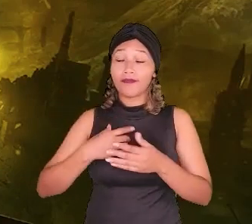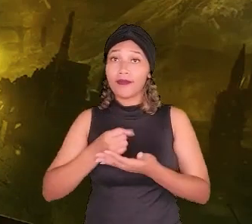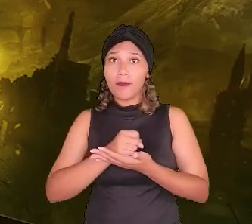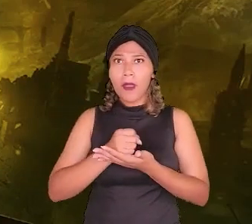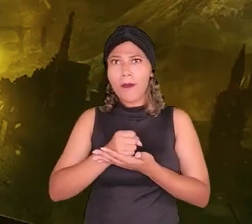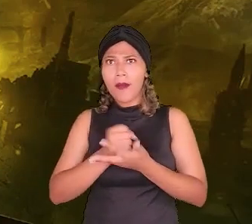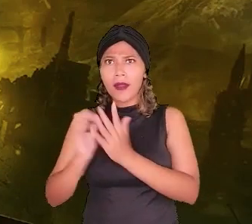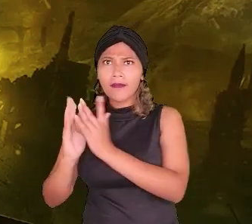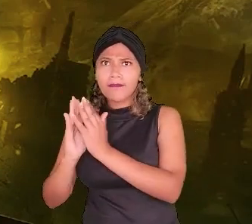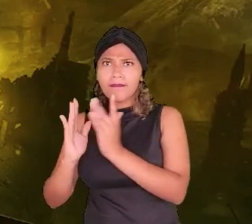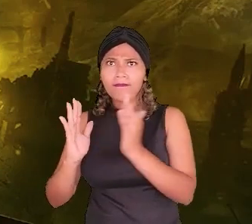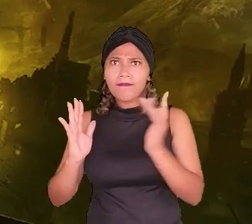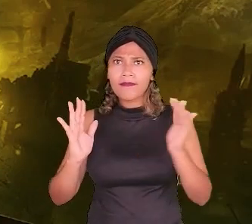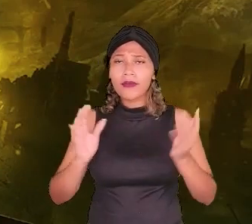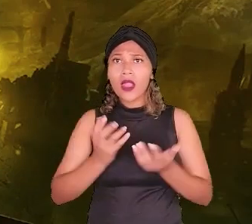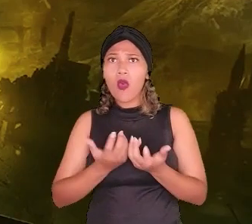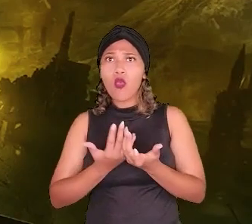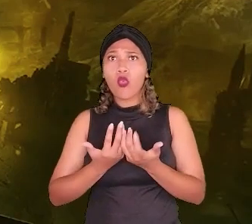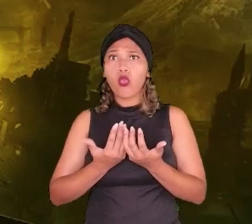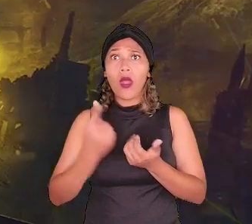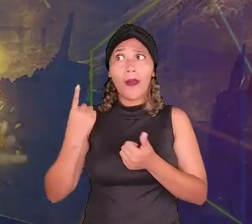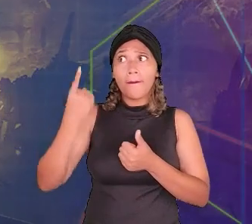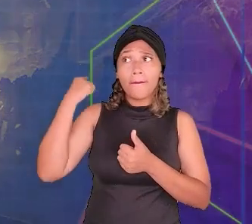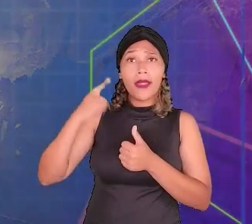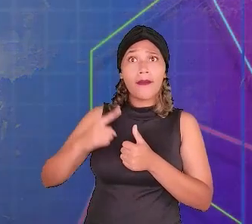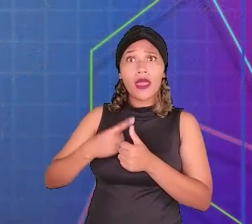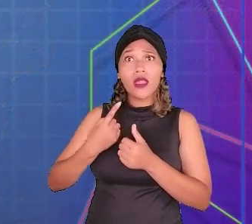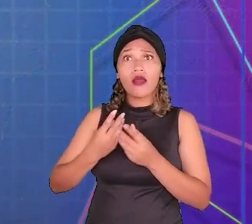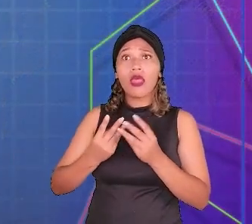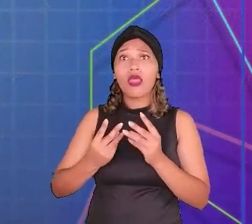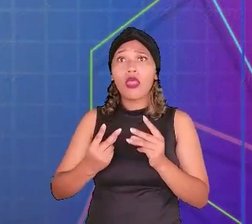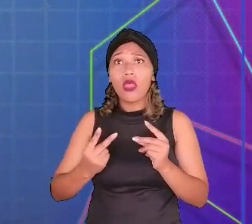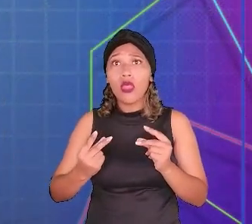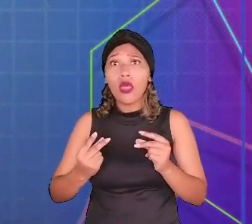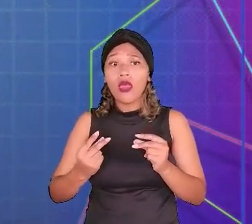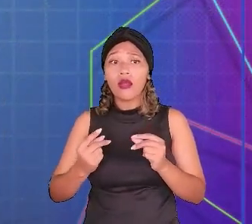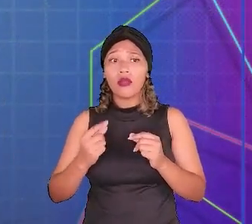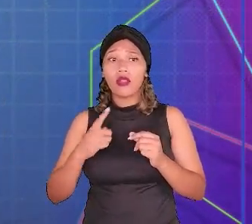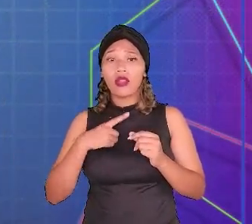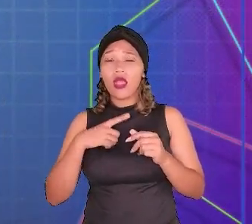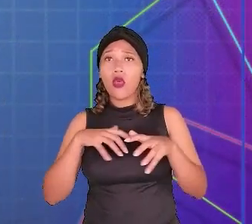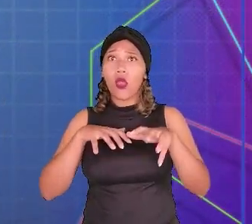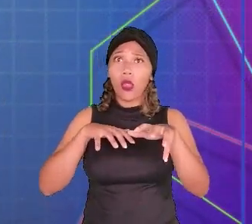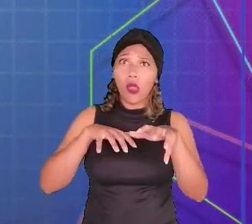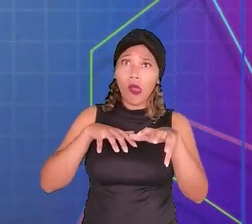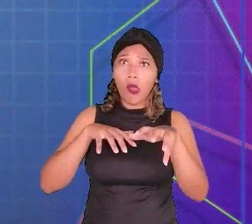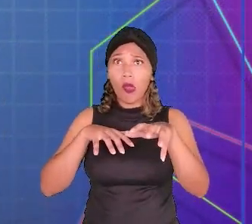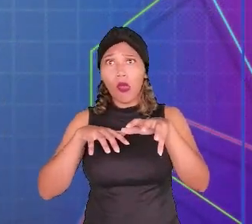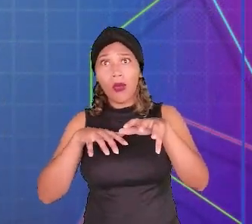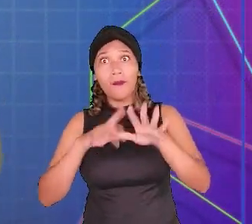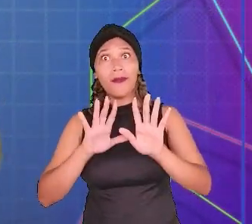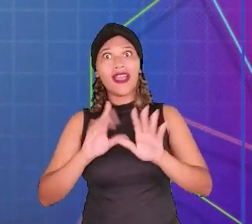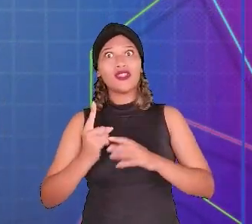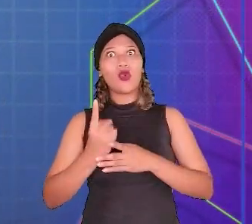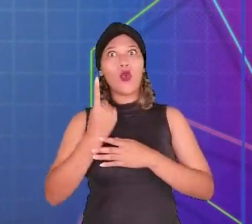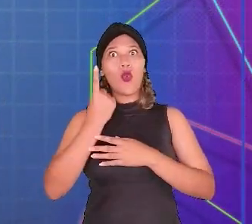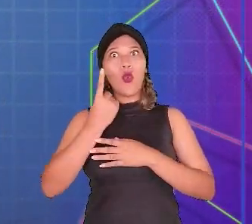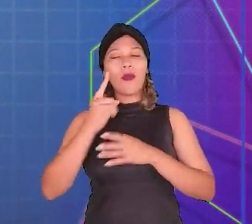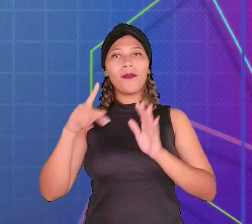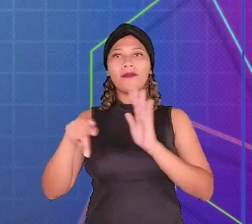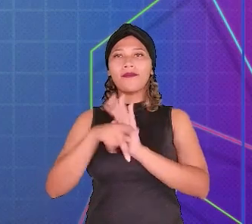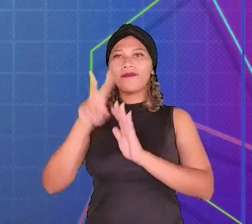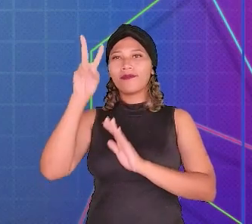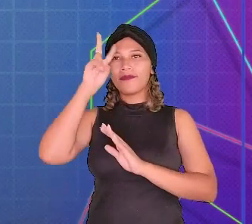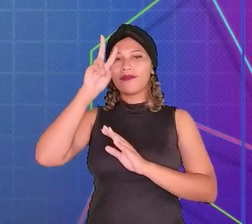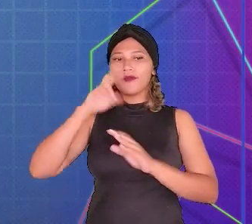Durante todo o game, a primeira chama está prestes a se apagar. Todos os habitantes se tornam mortos-vivos. Mas uma profecia fala